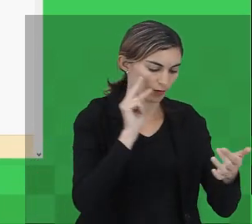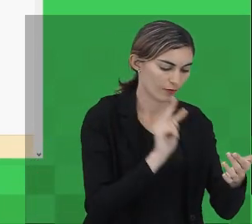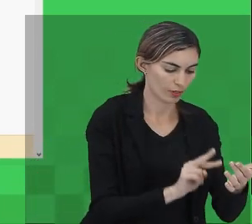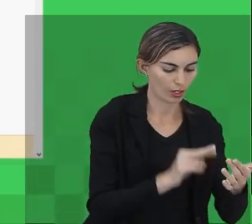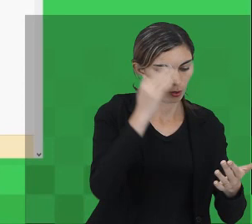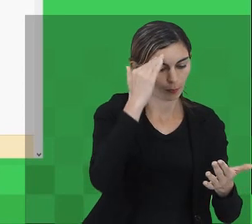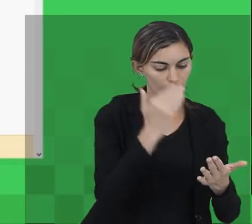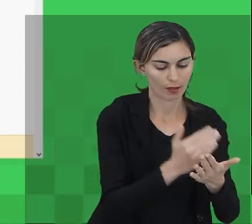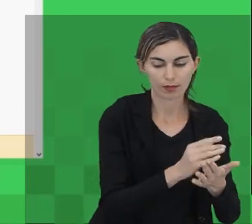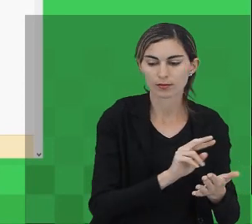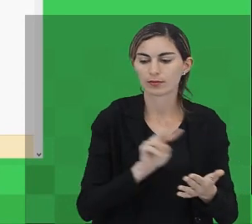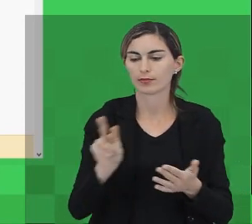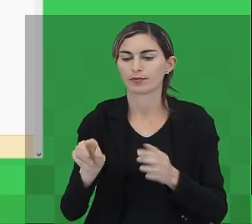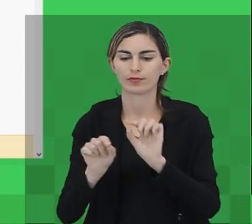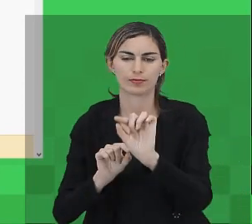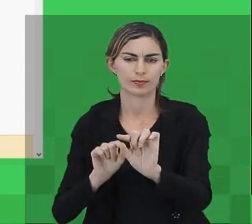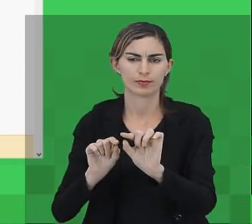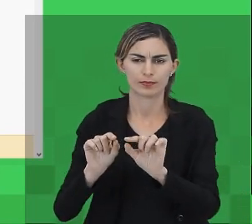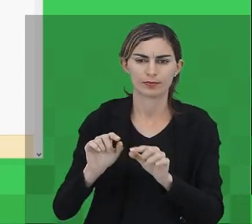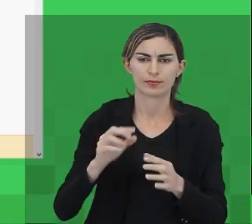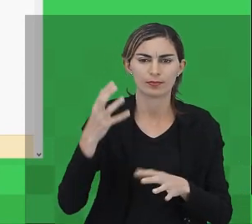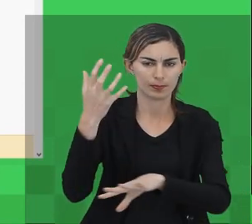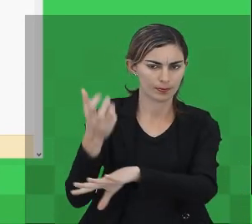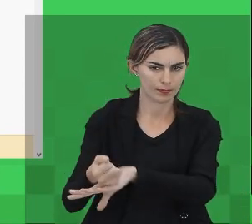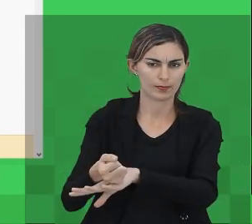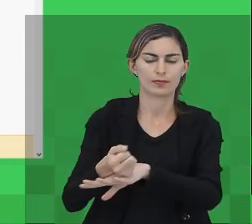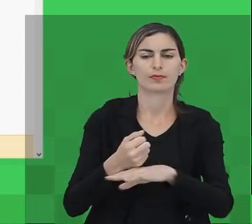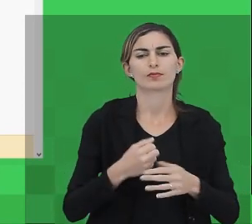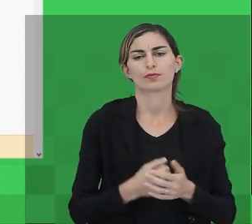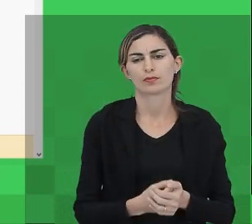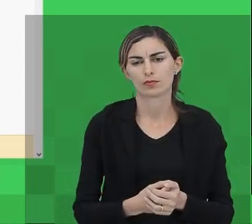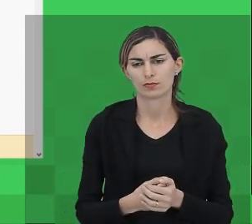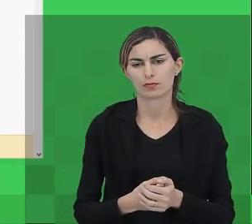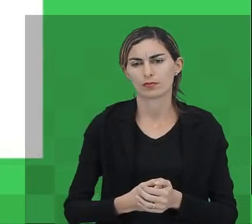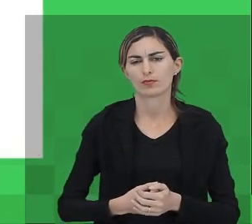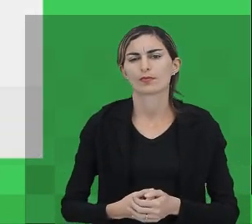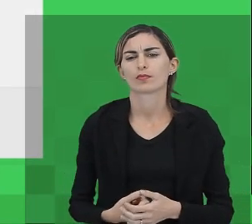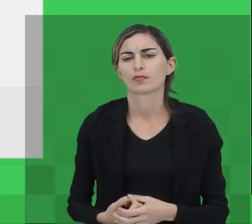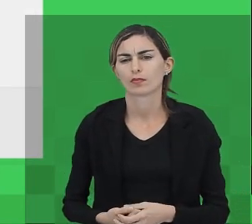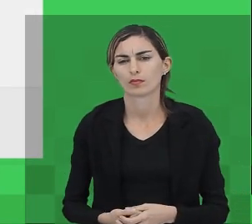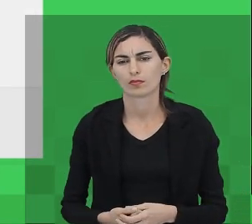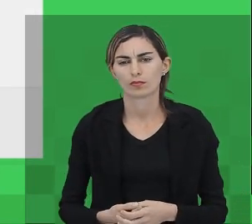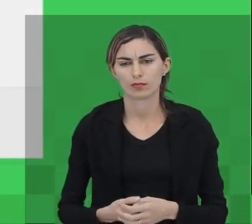acompanhando o passo a passo que tem no caderno.